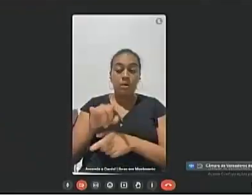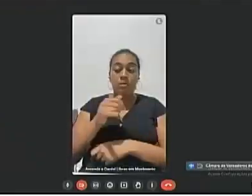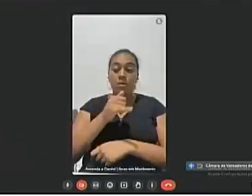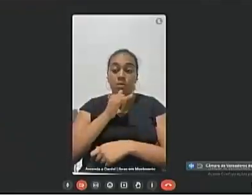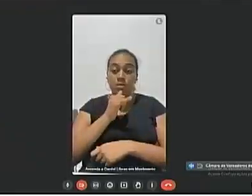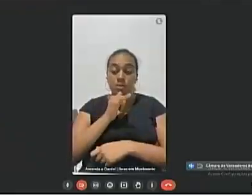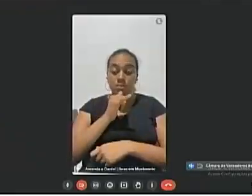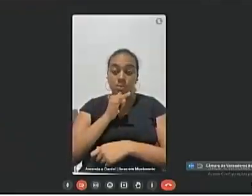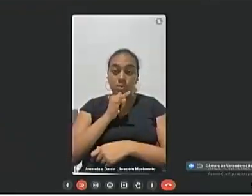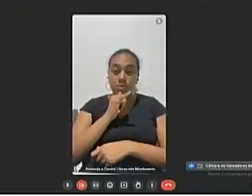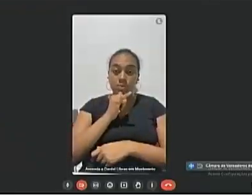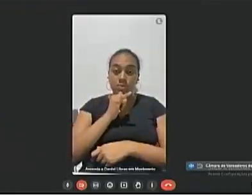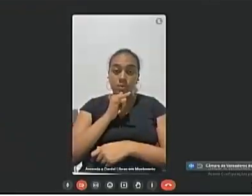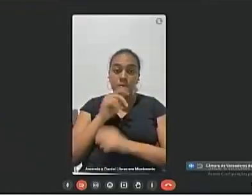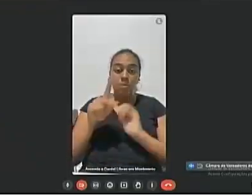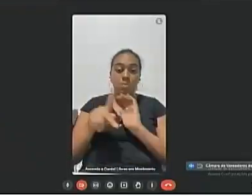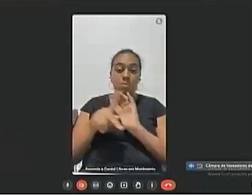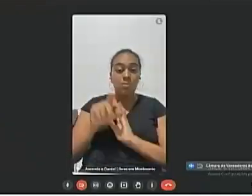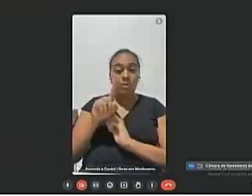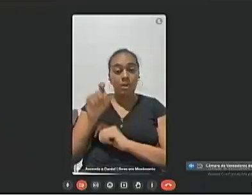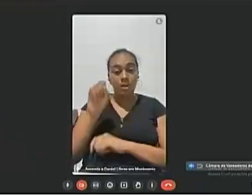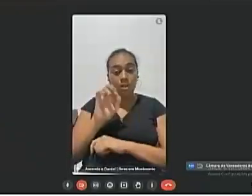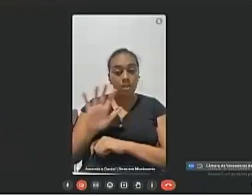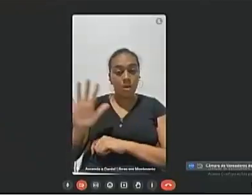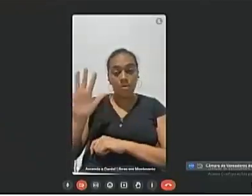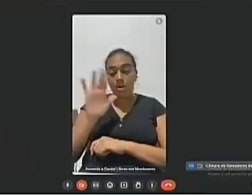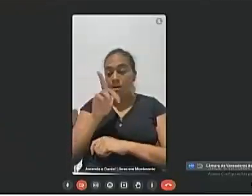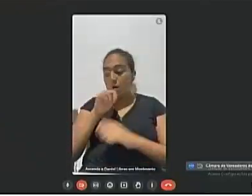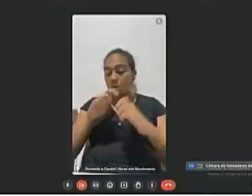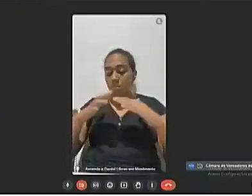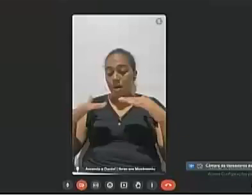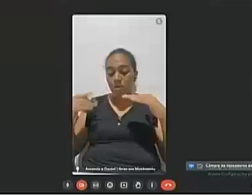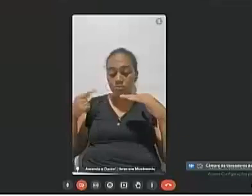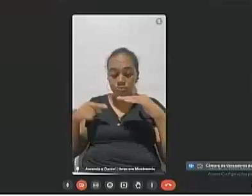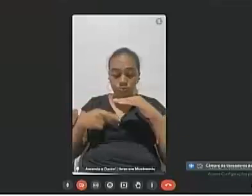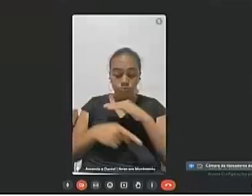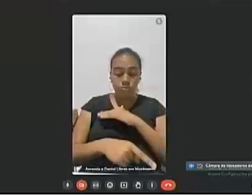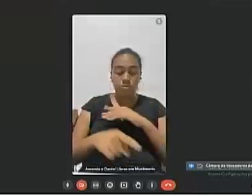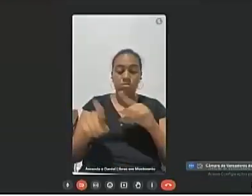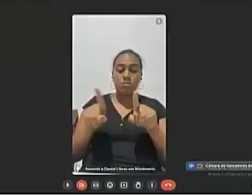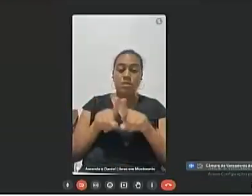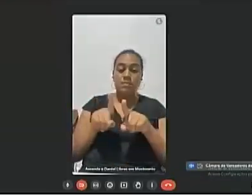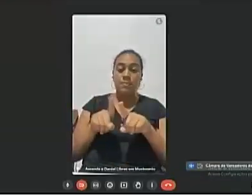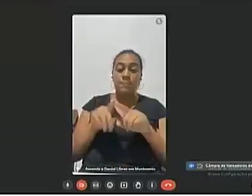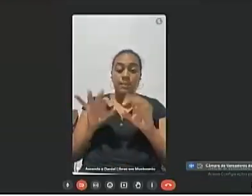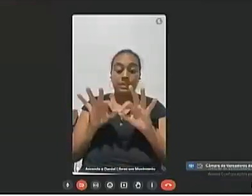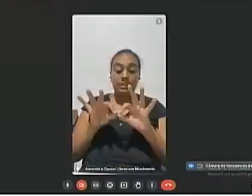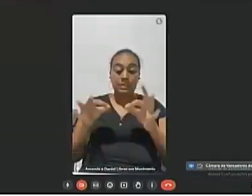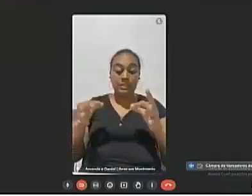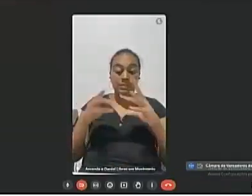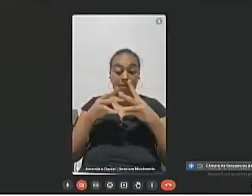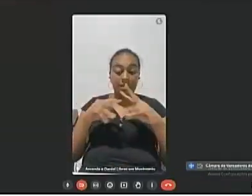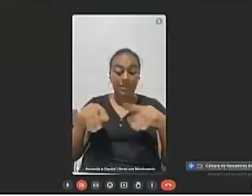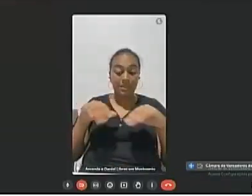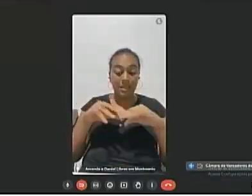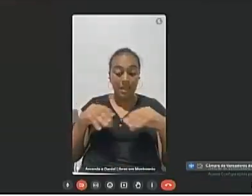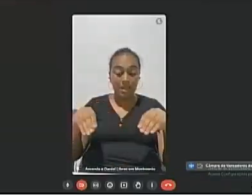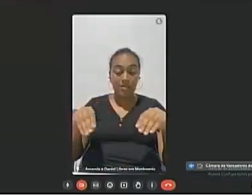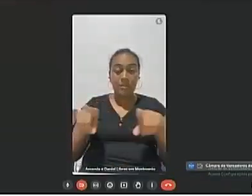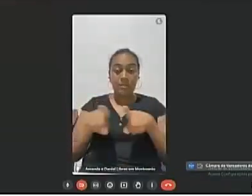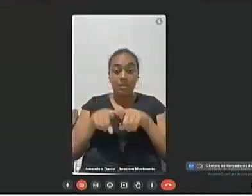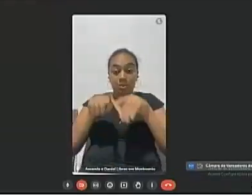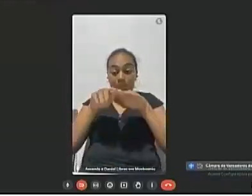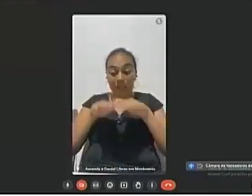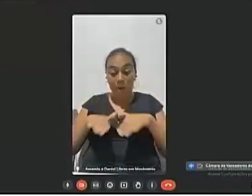de um dique na Europa, né, que fica abaixo do nível do mar, essa terra. Um dique simples, terra, com uma ciclovia, uma calçada em